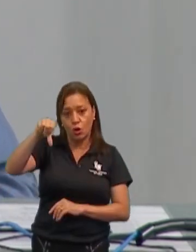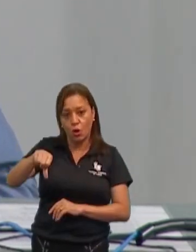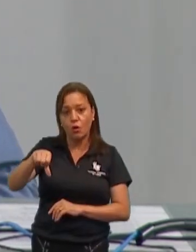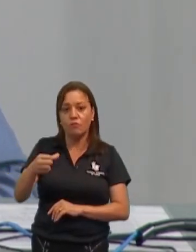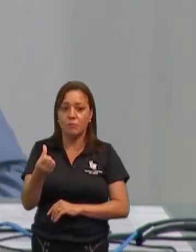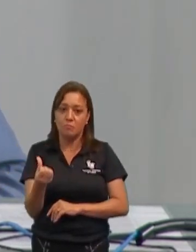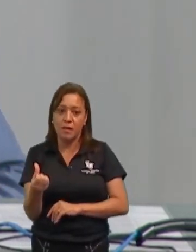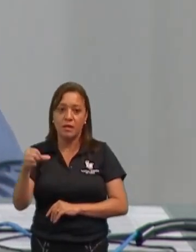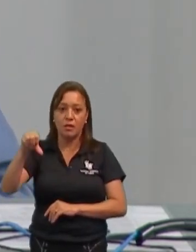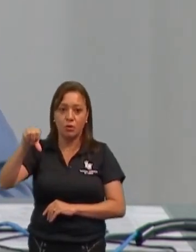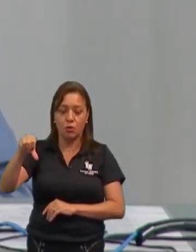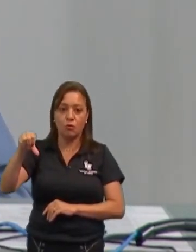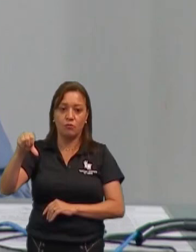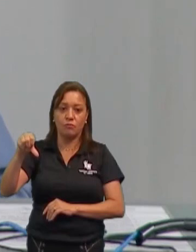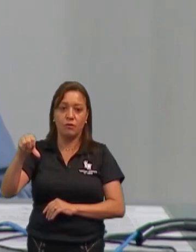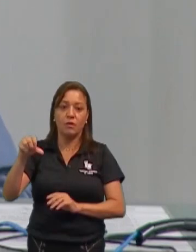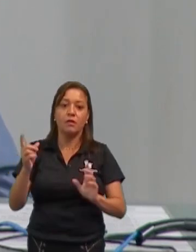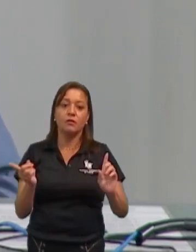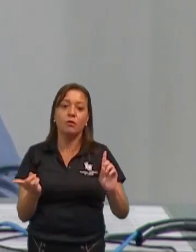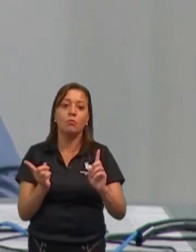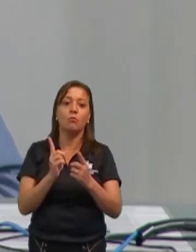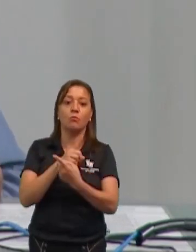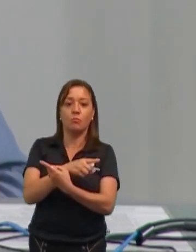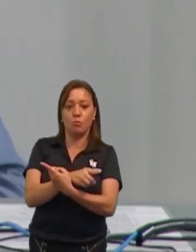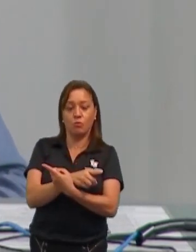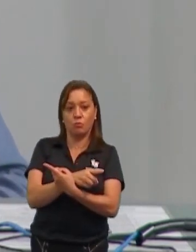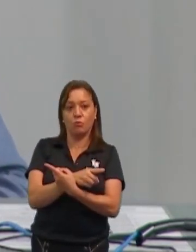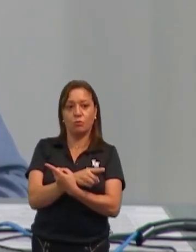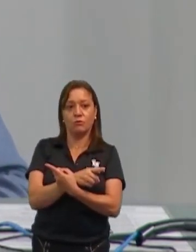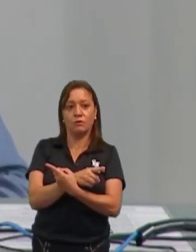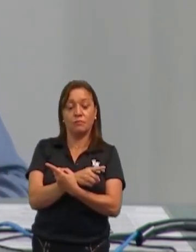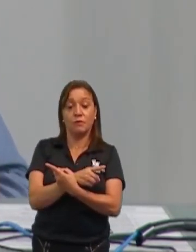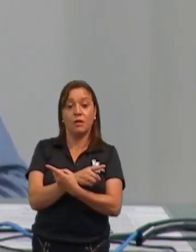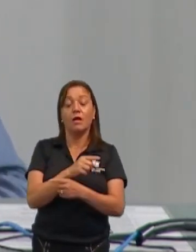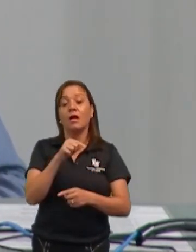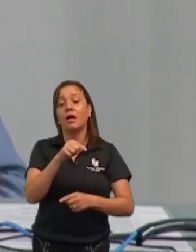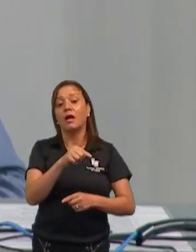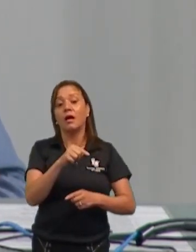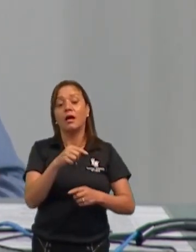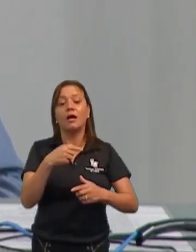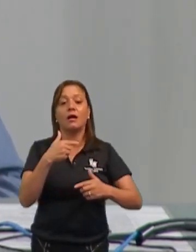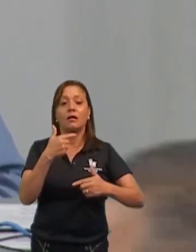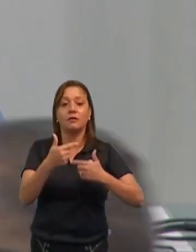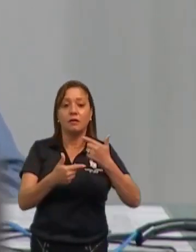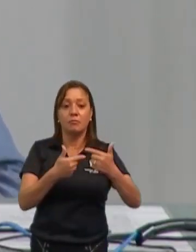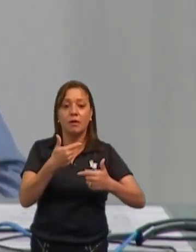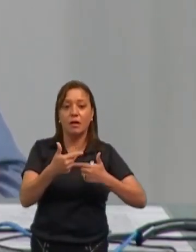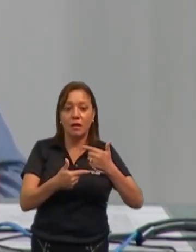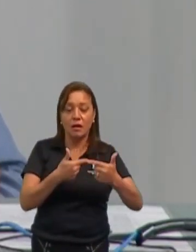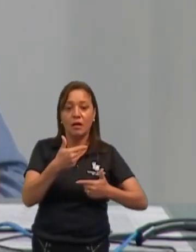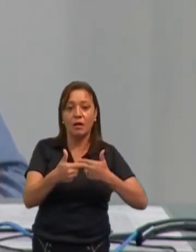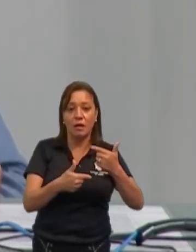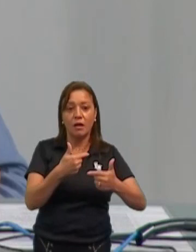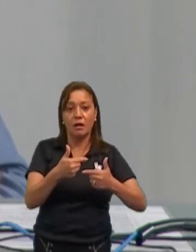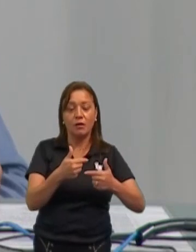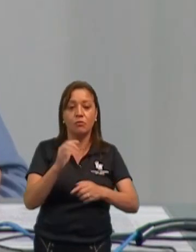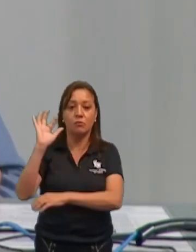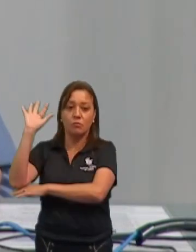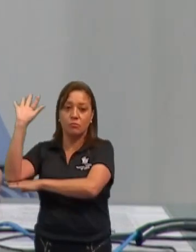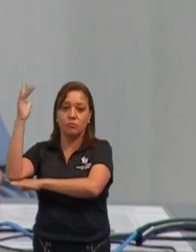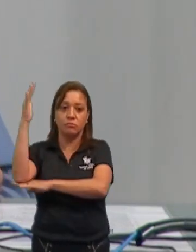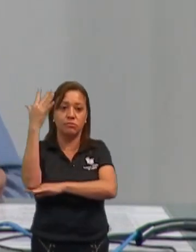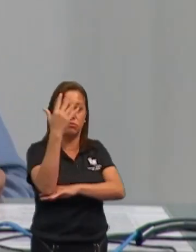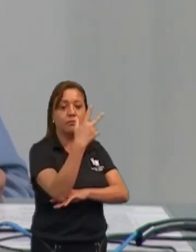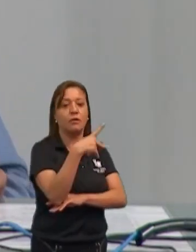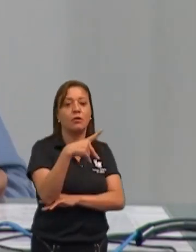a categoria da Unidade de Conservação Reserva Biológica Municipal Poço Danta, criada pelo Decreto